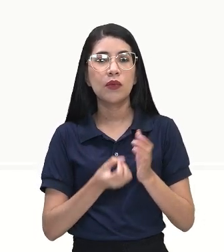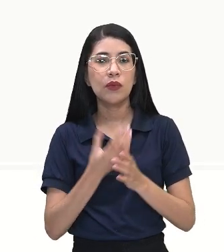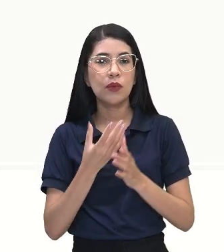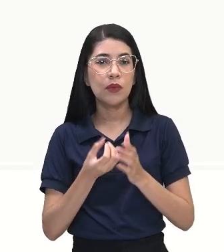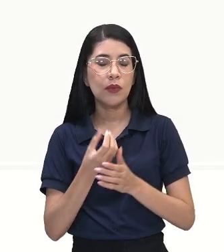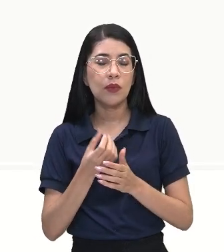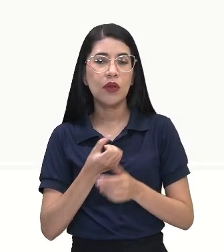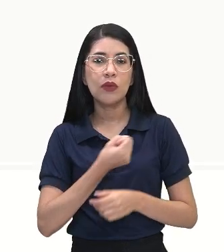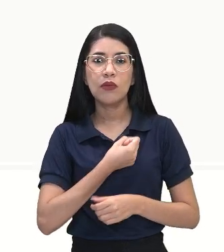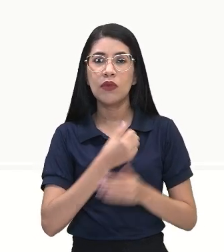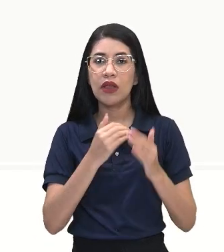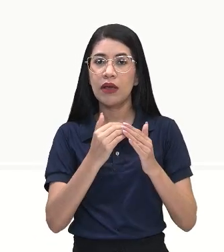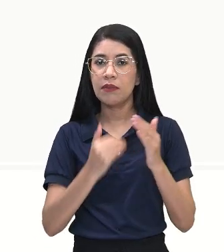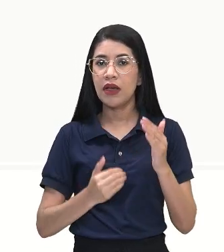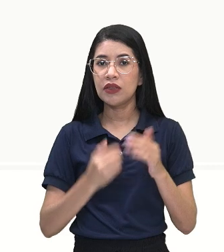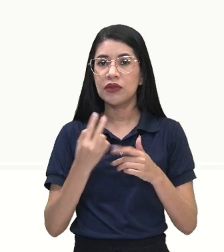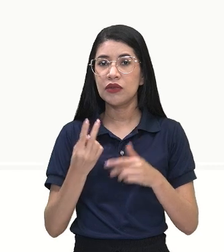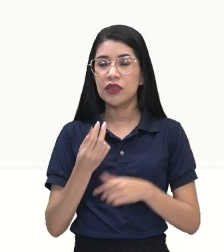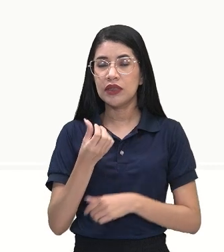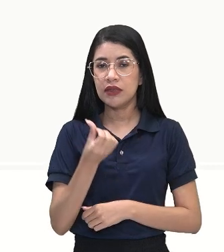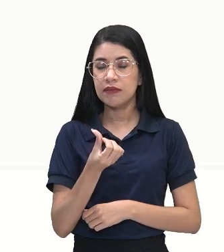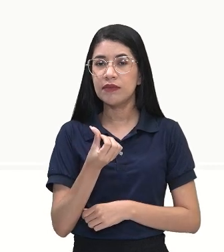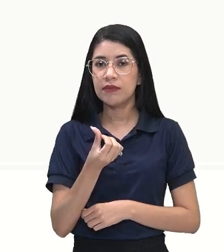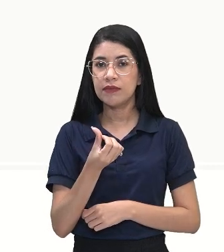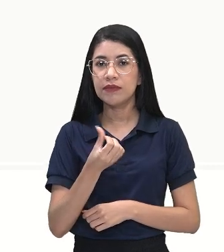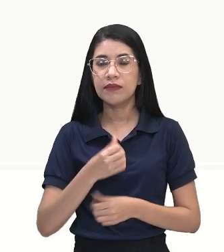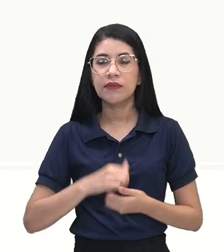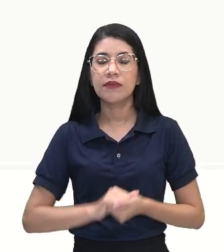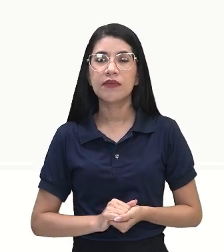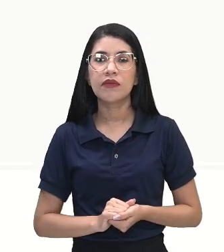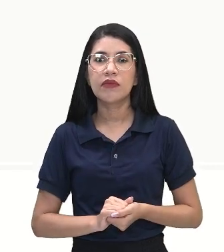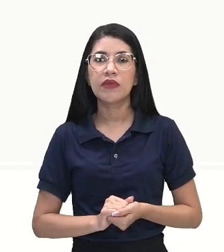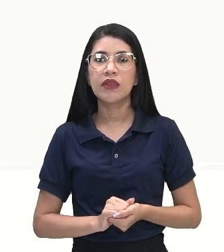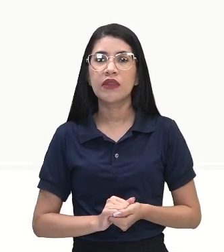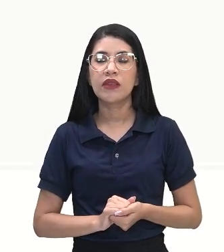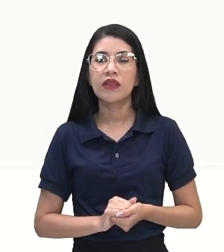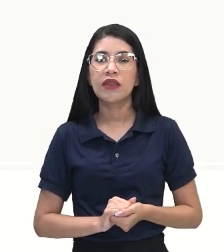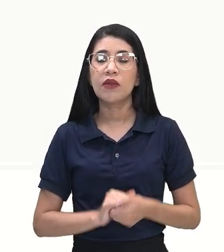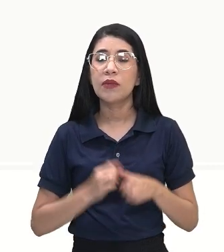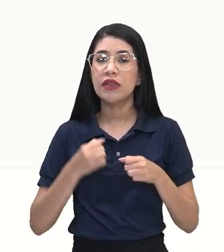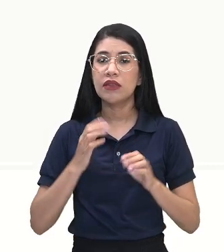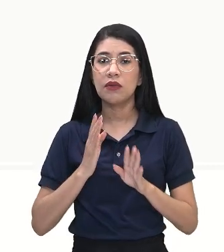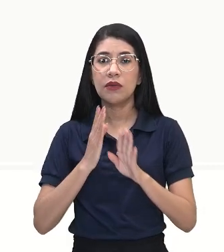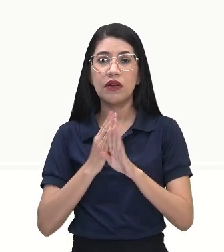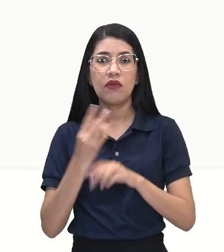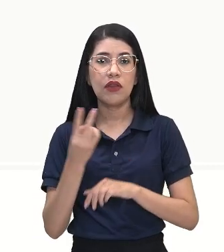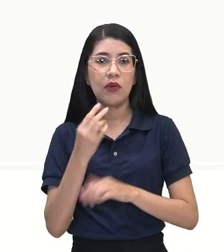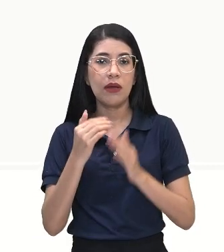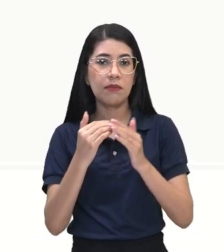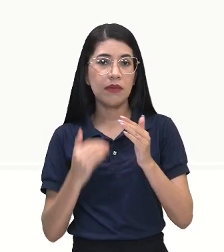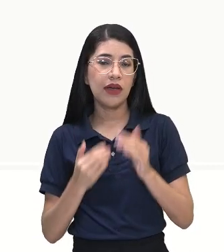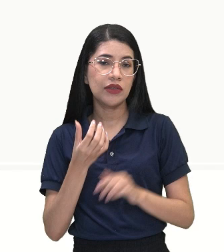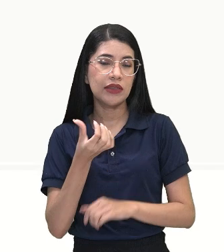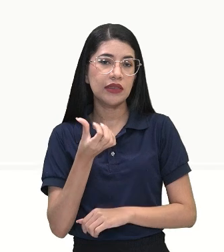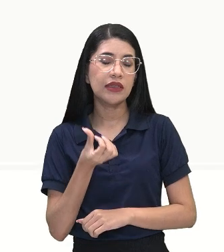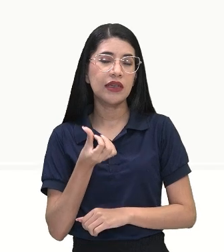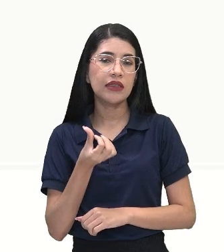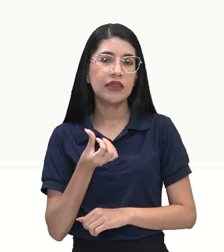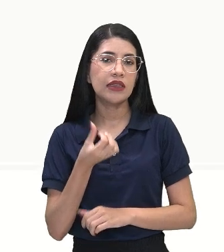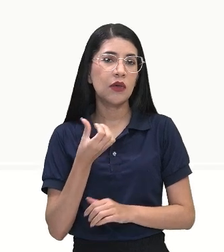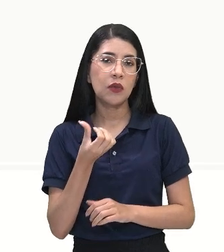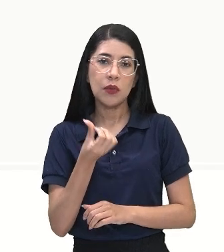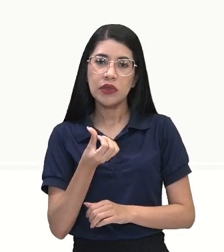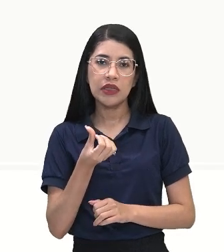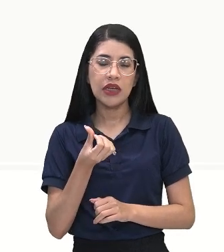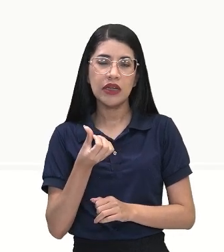números menores que o 6, tá? Então se eu quero números menores que o 6, obviamente o 6 ele não vai entrar